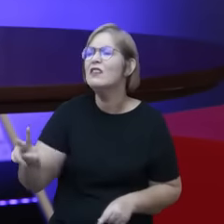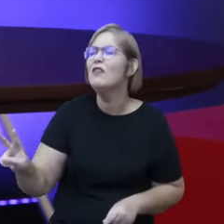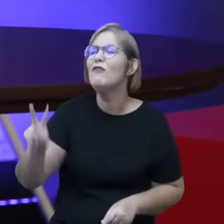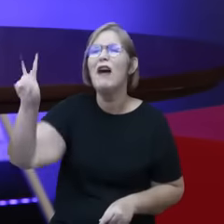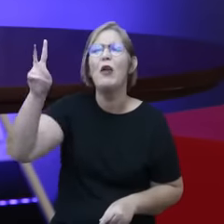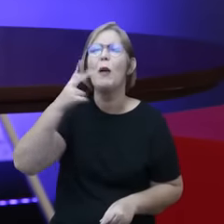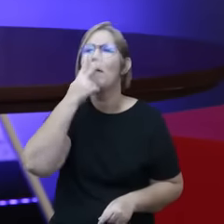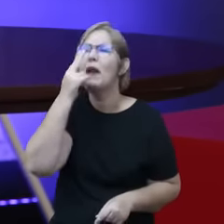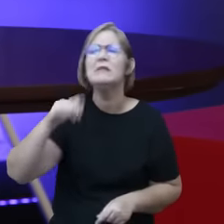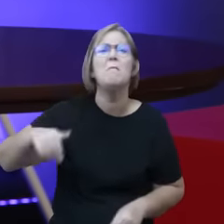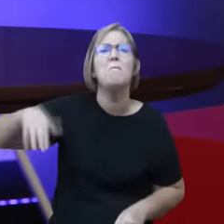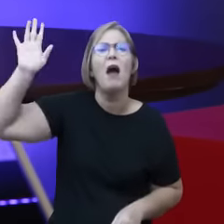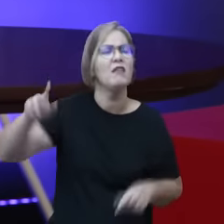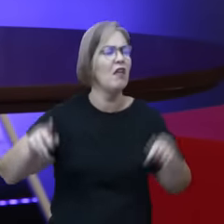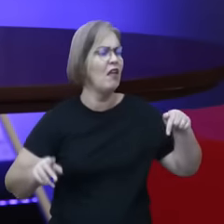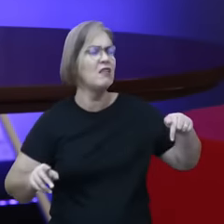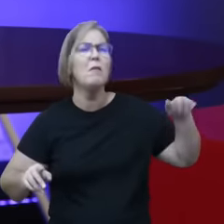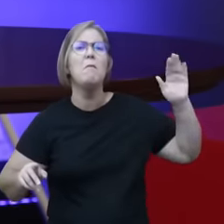moderna?